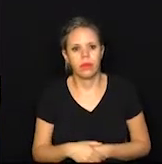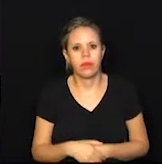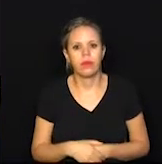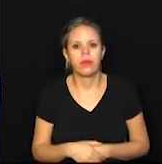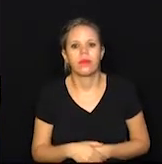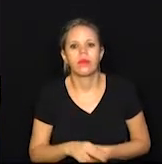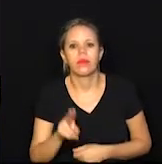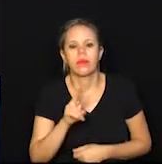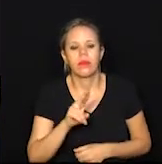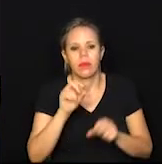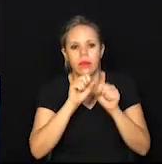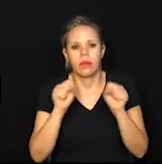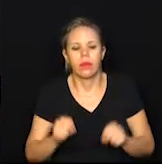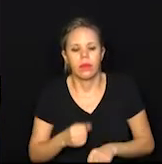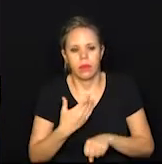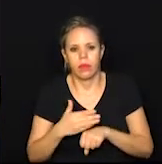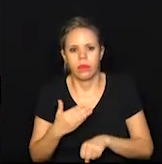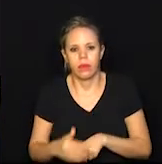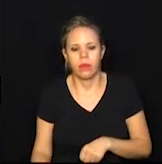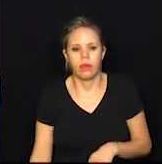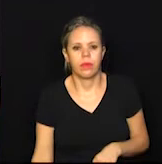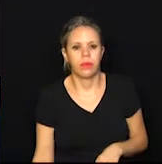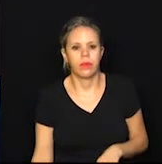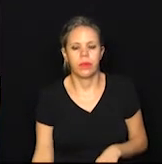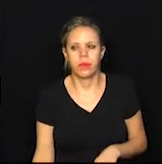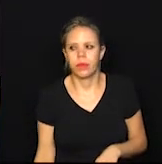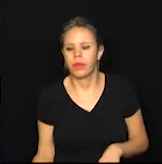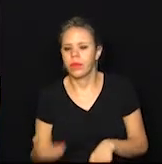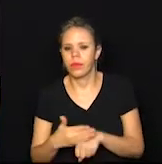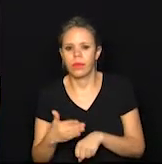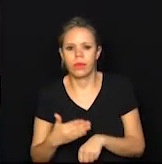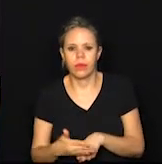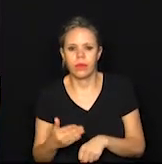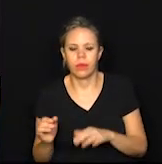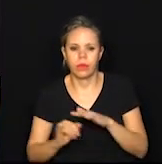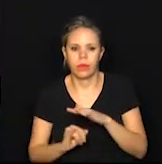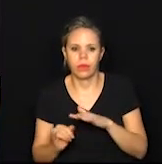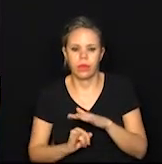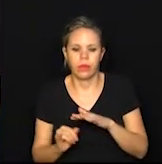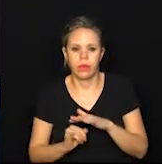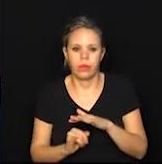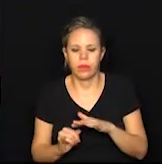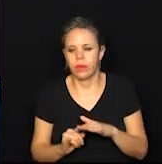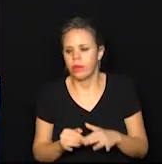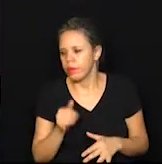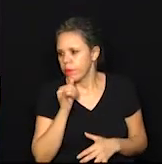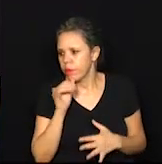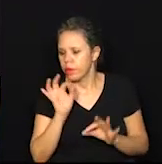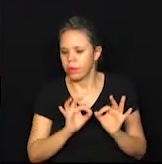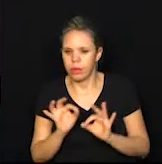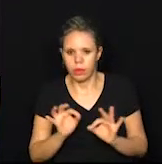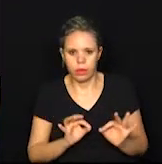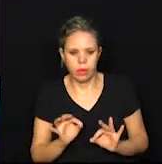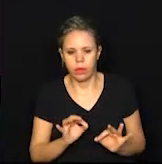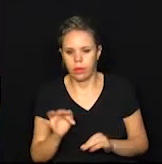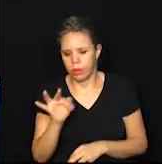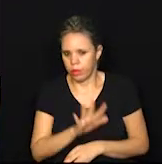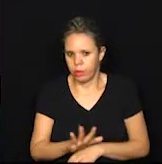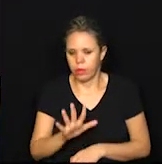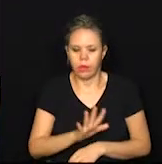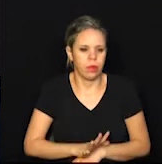uso sistemático de treinamento e treinamento de entidades que sejam regulamentadas como